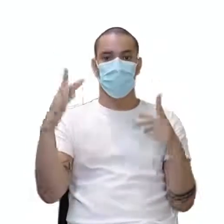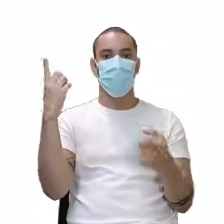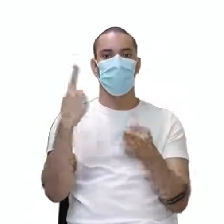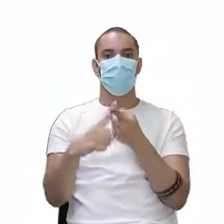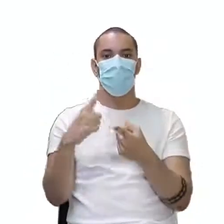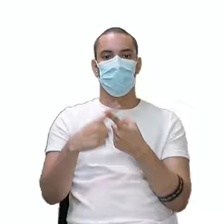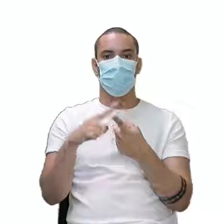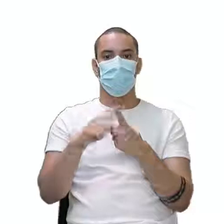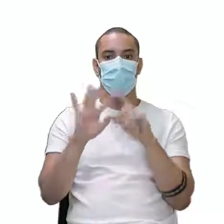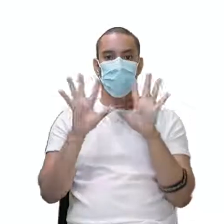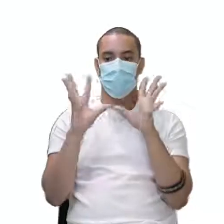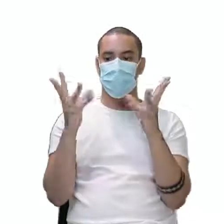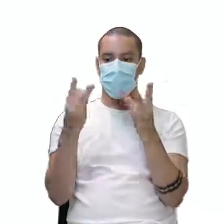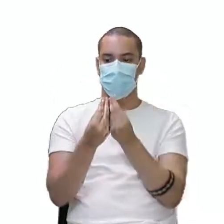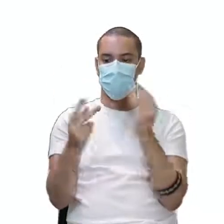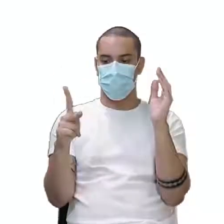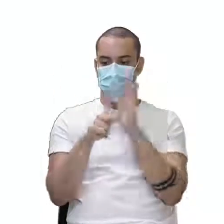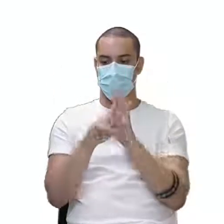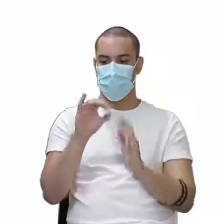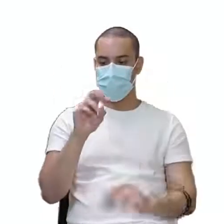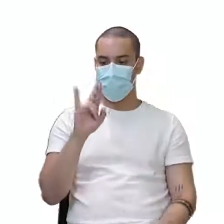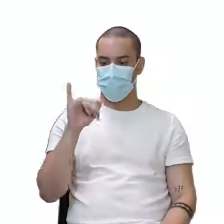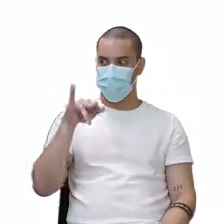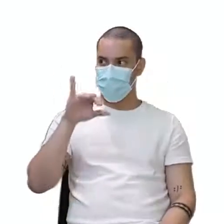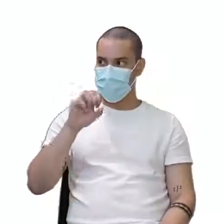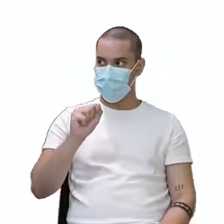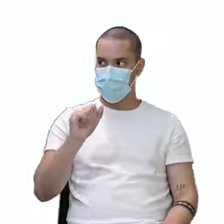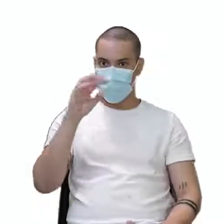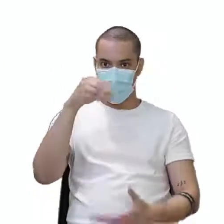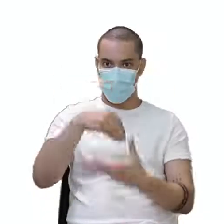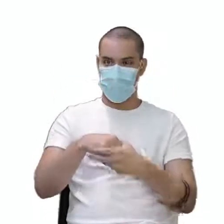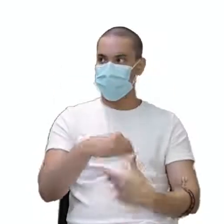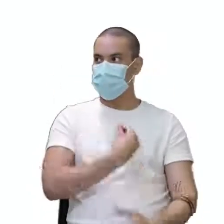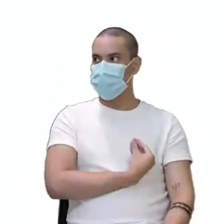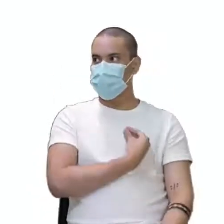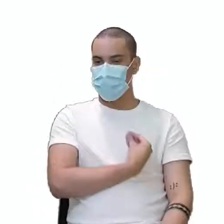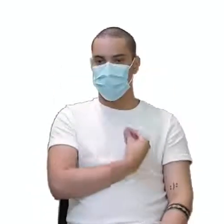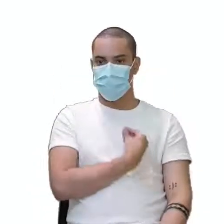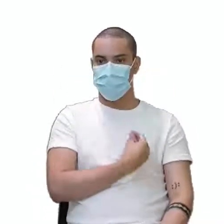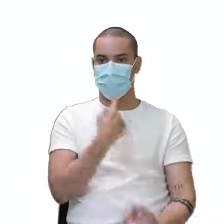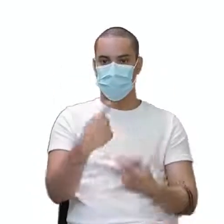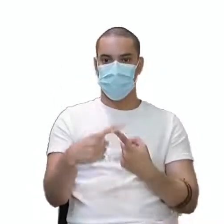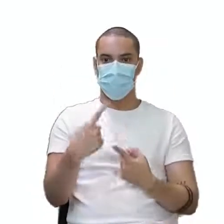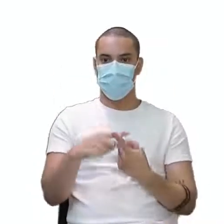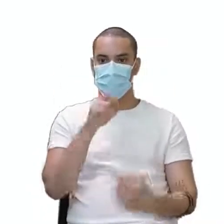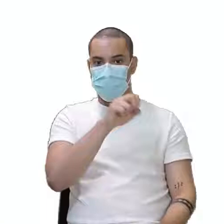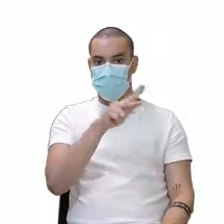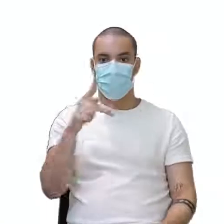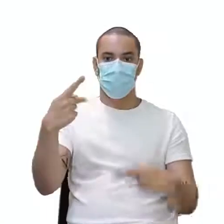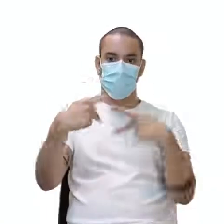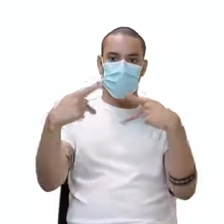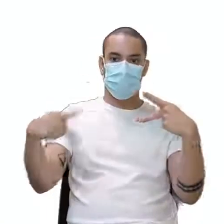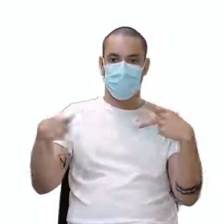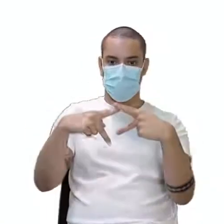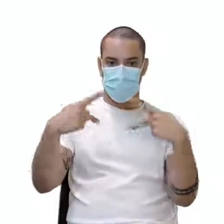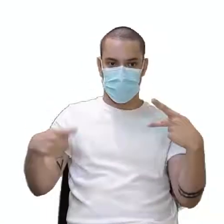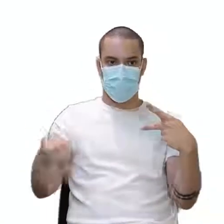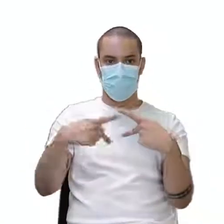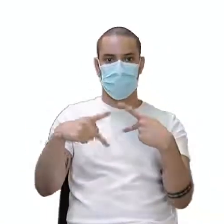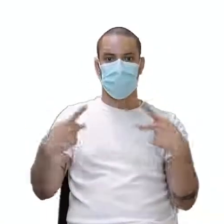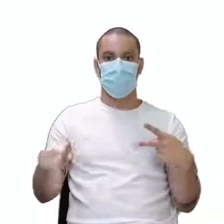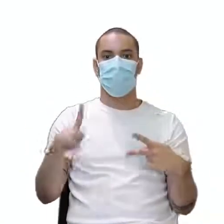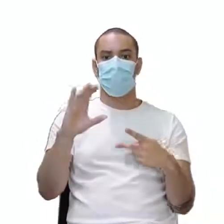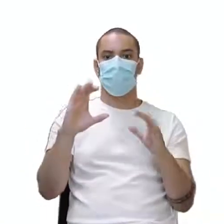por compor as moléculas orgânicas presentes na constituição dos seres vivos, ou seja, tá em nível de proteína, carboidratos,